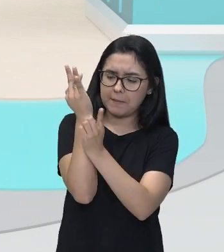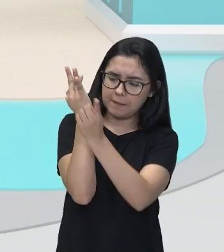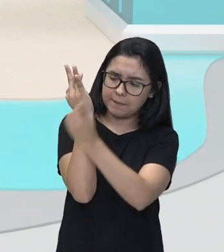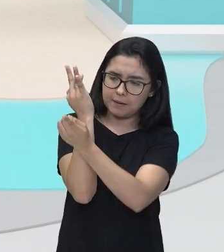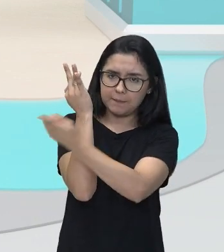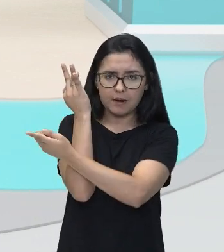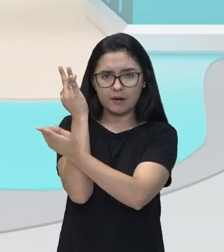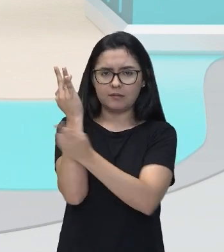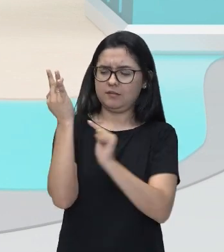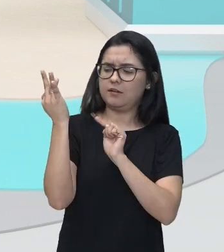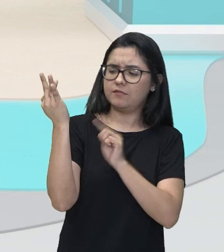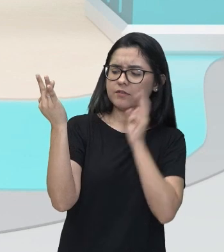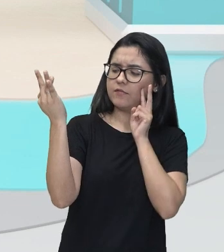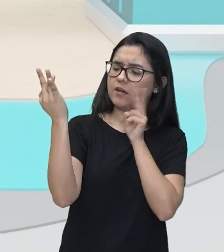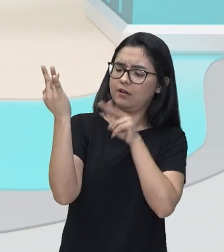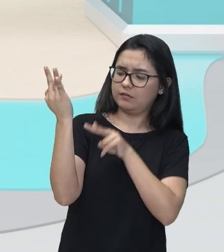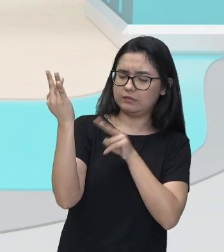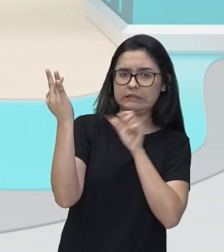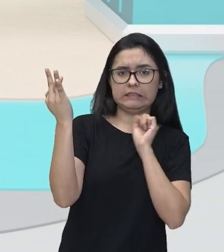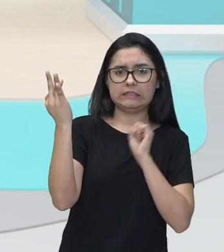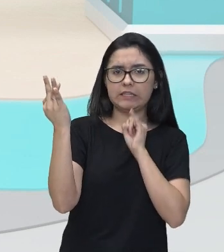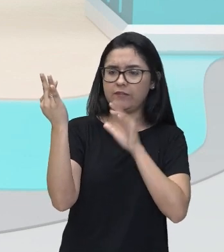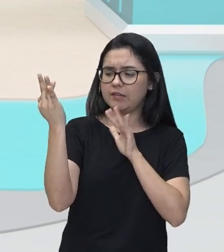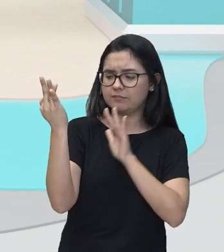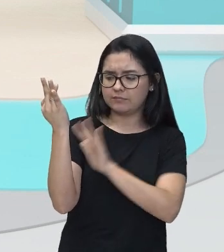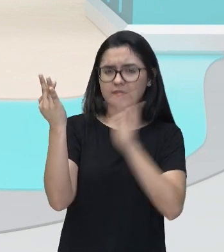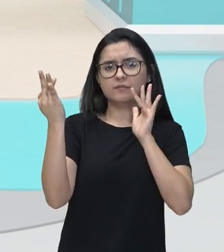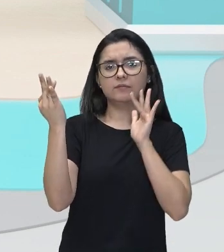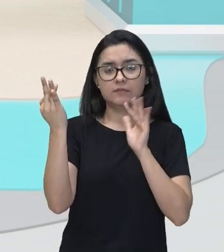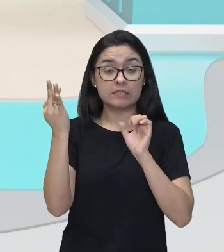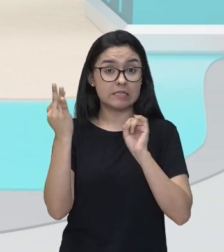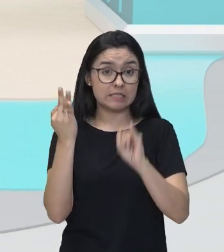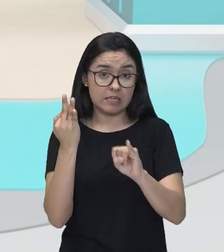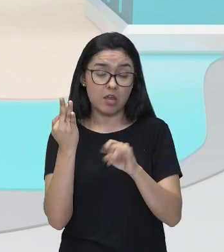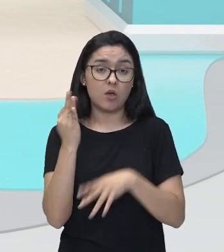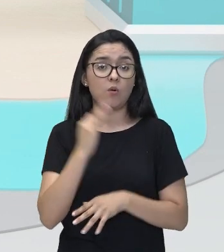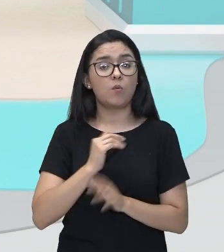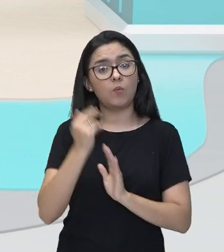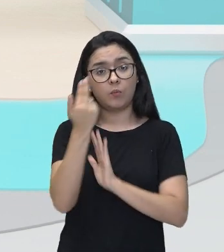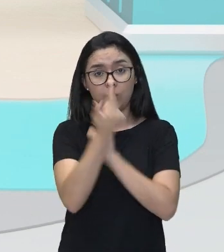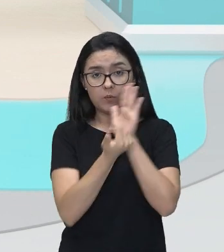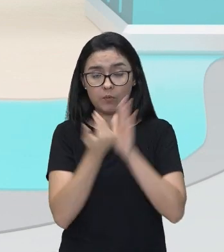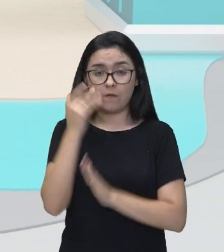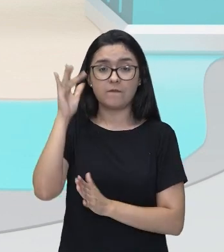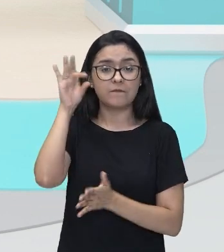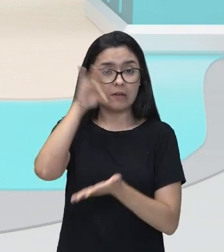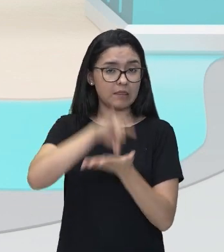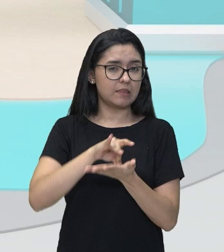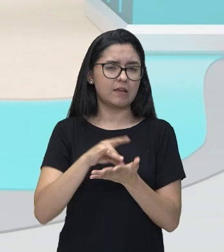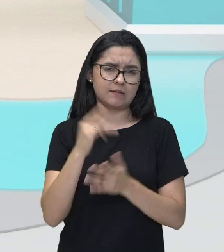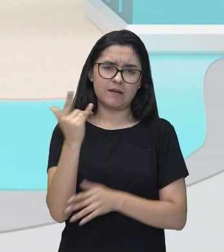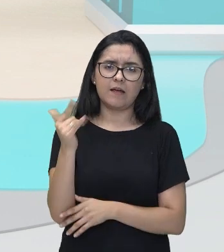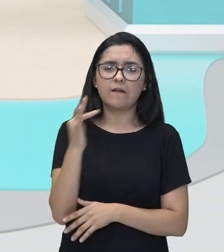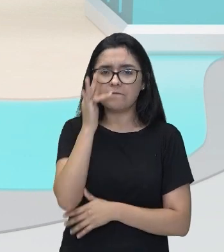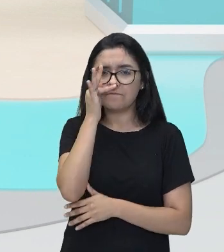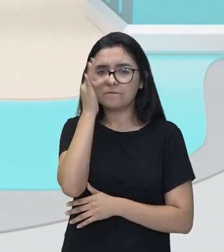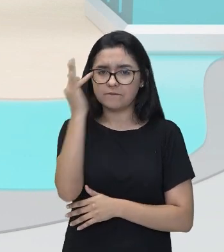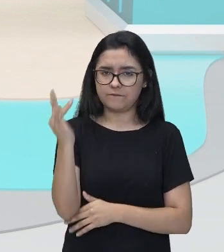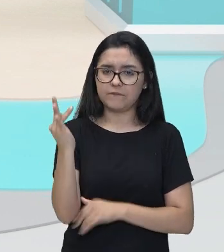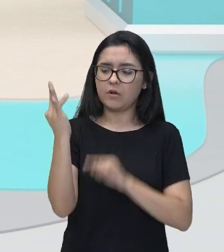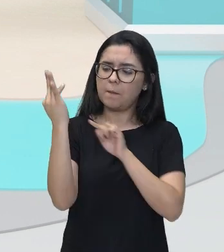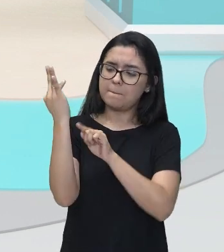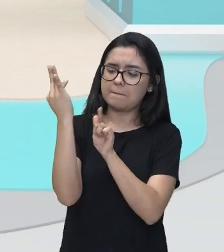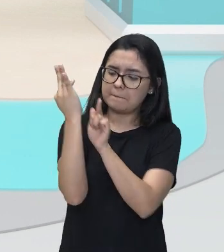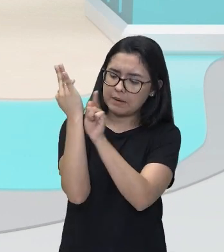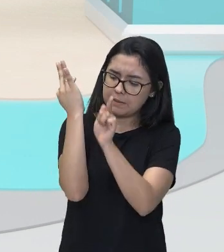impressão que se você chegar perto, se for um desenho realista, é como se tivesse um espinho ali na